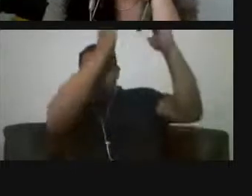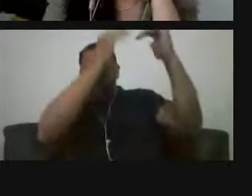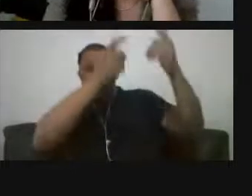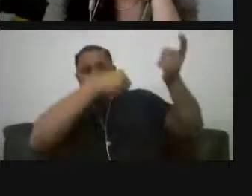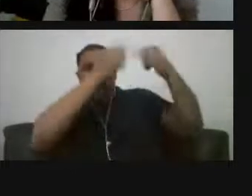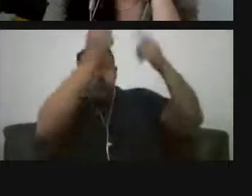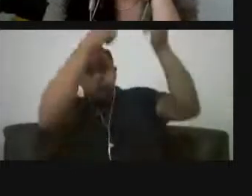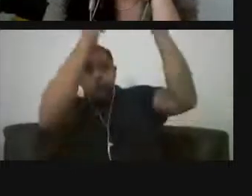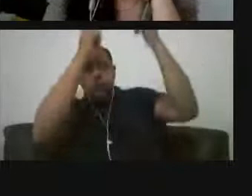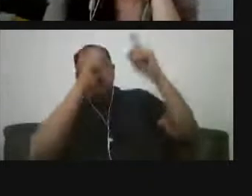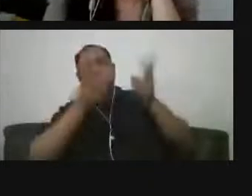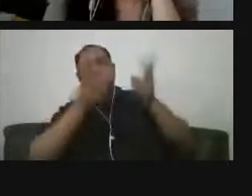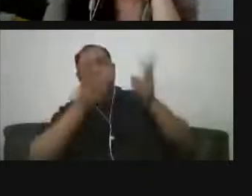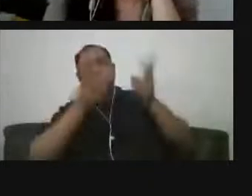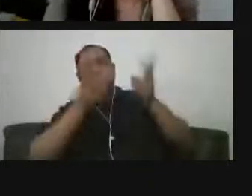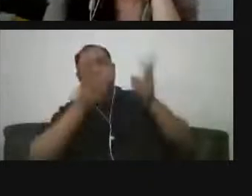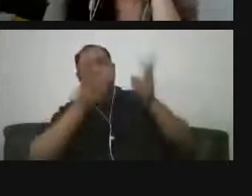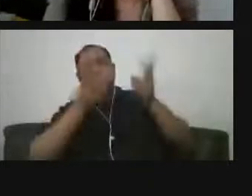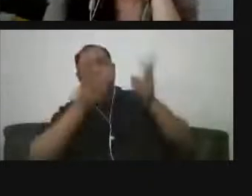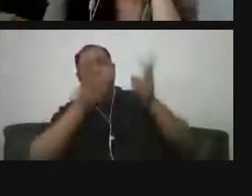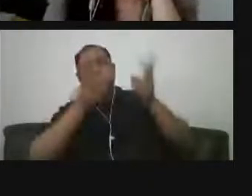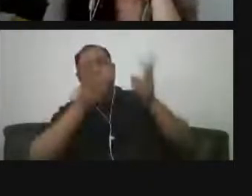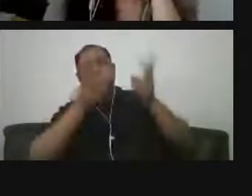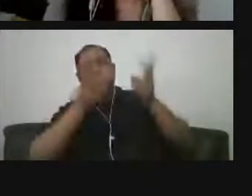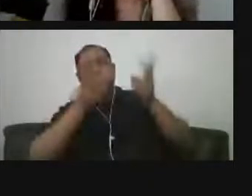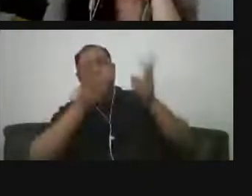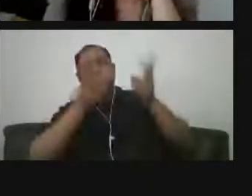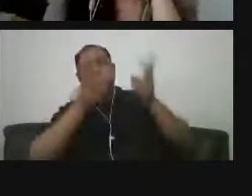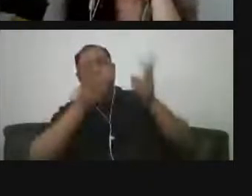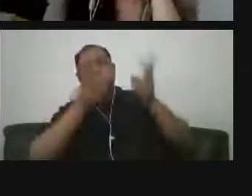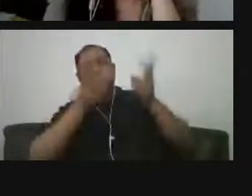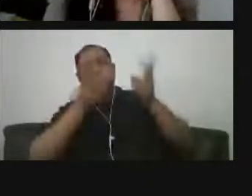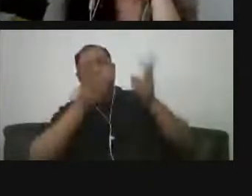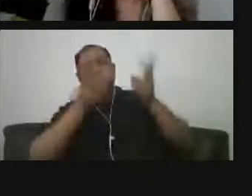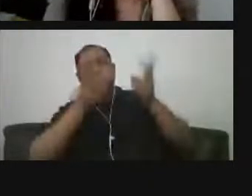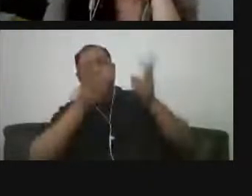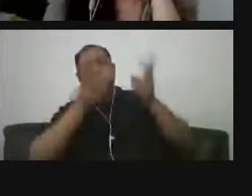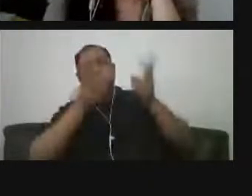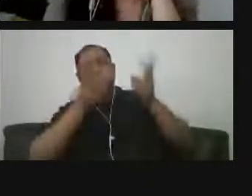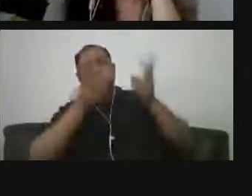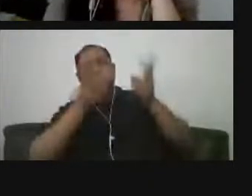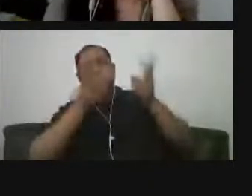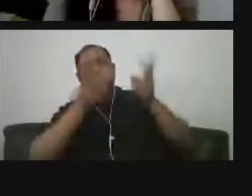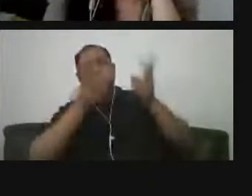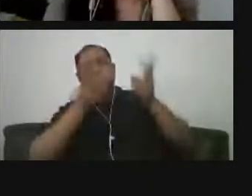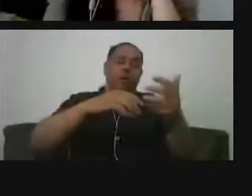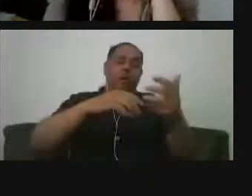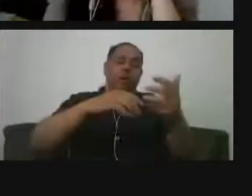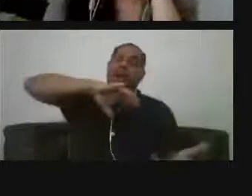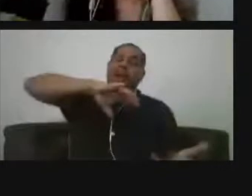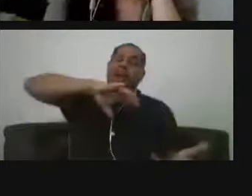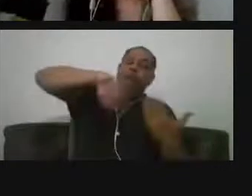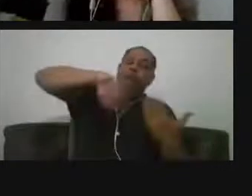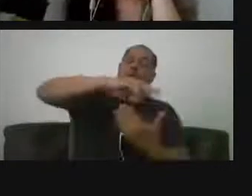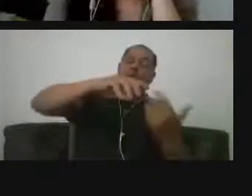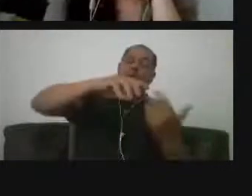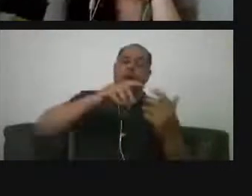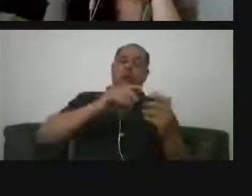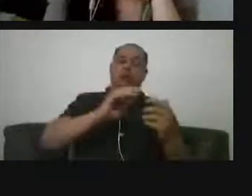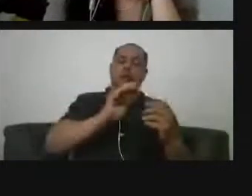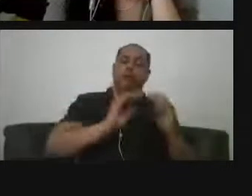benfeitorias materiais, a revoluções técnicas e tecnológicas, a